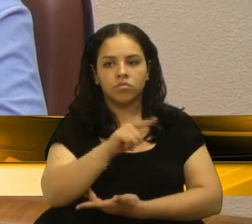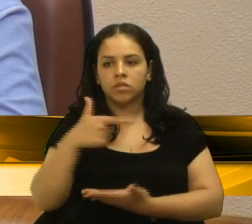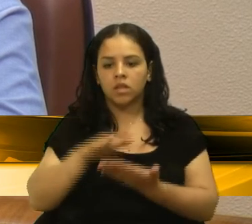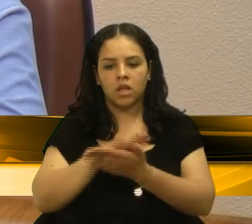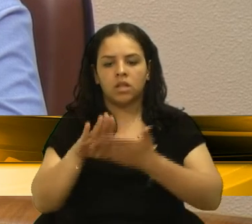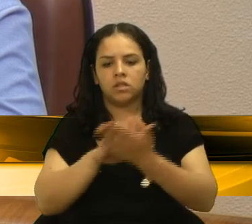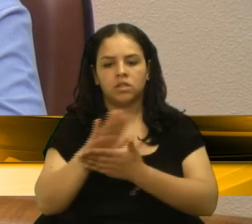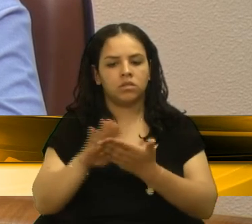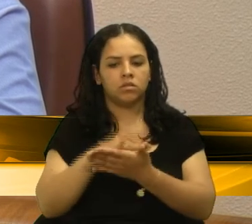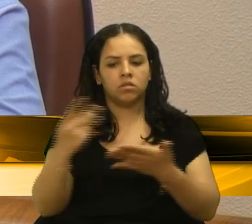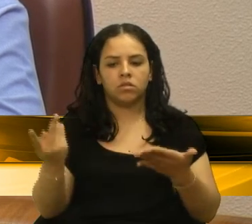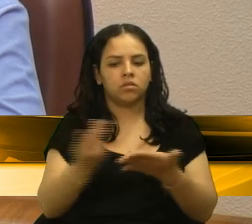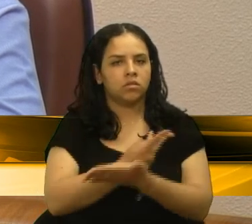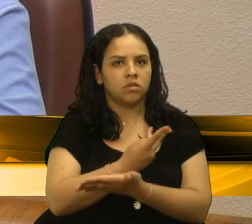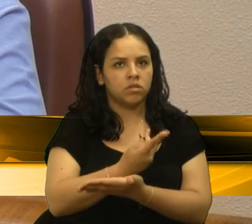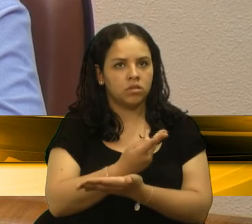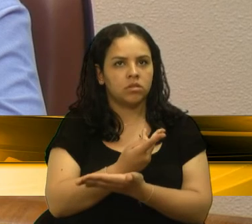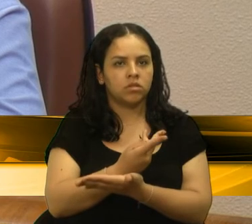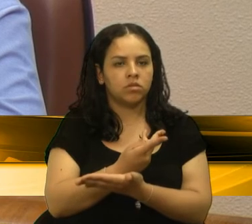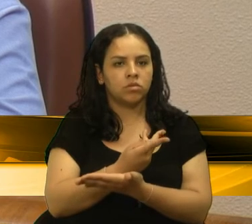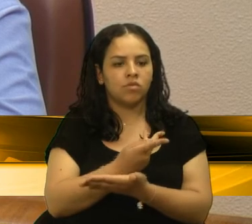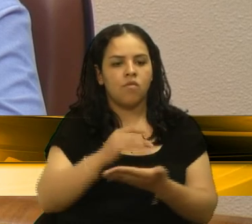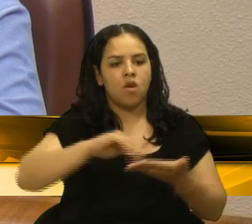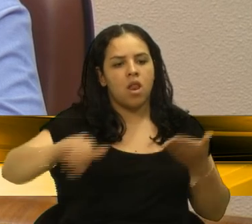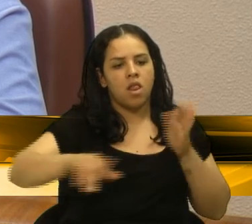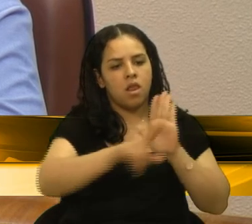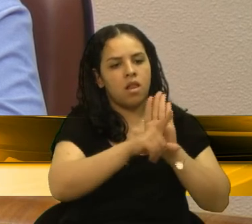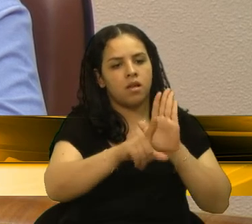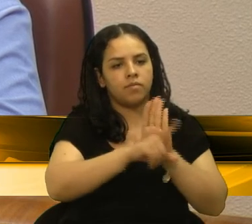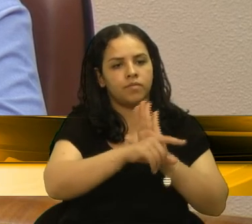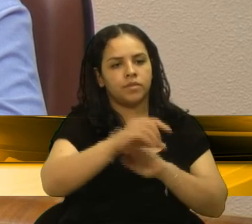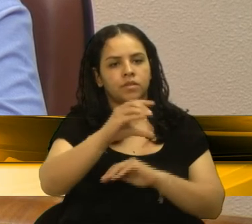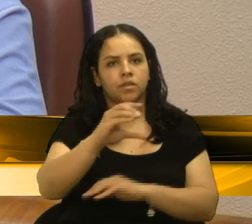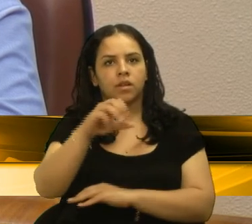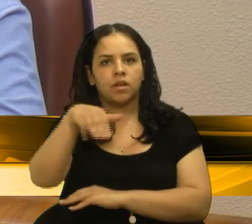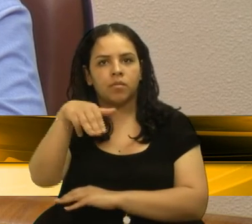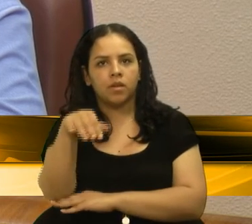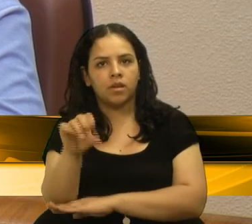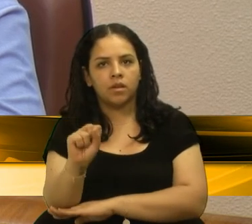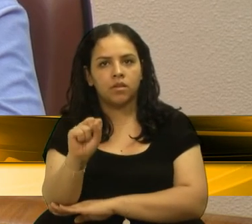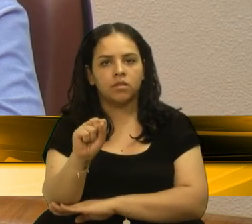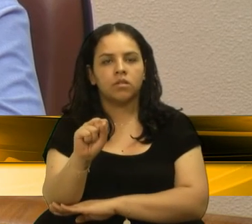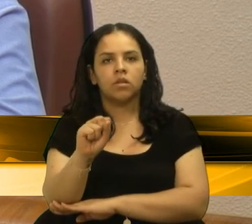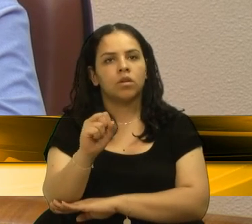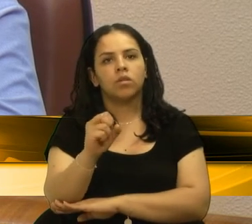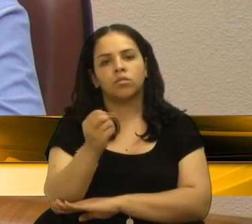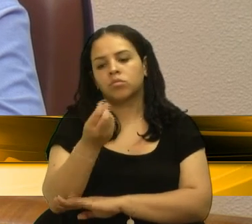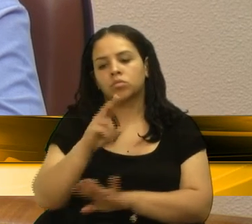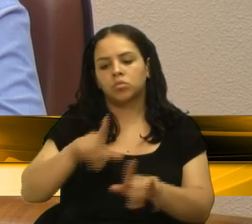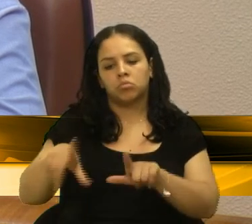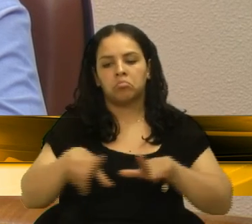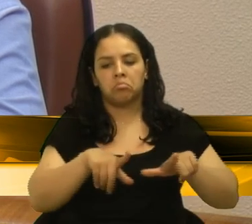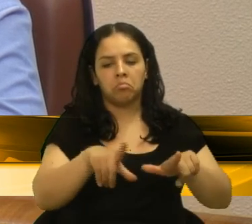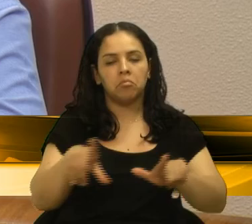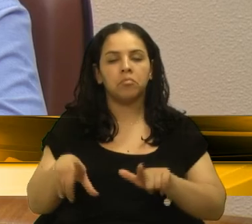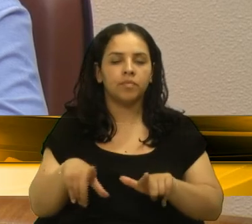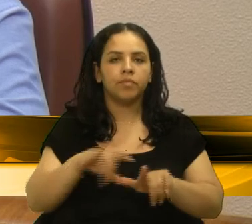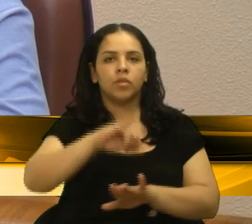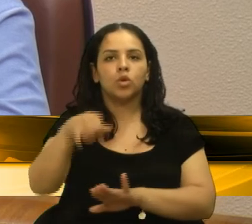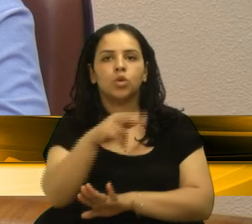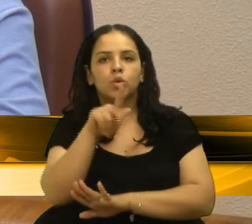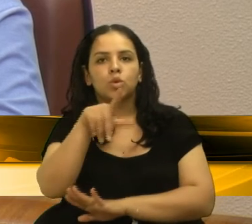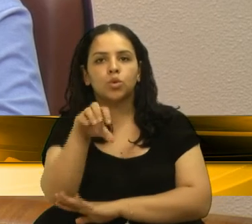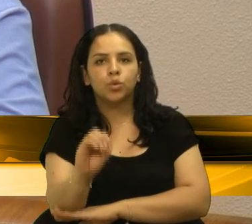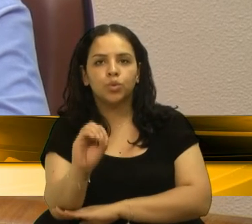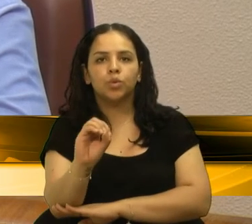ilegalidade em relação ao CMS, nem em relação à promoção de serviços dentro das unidades, senhor Júlio César